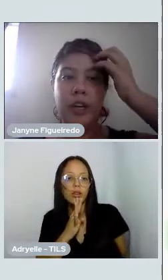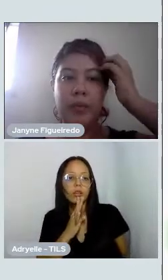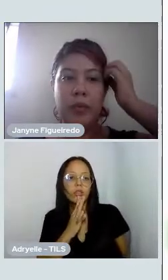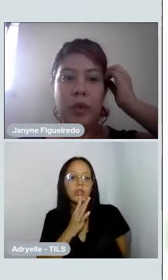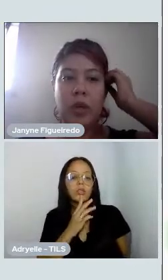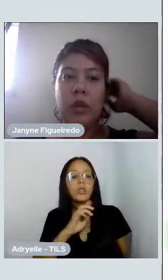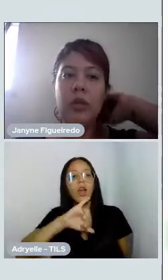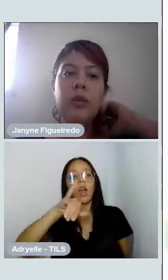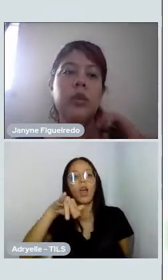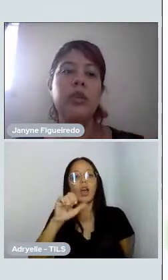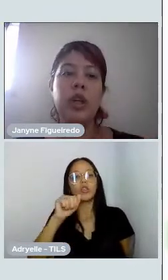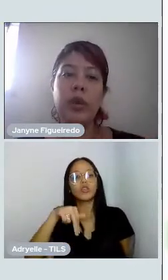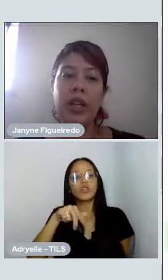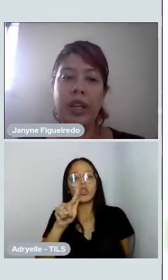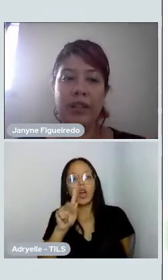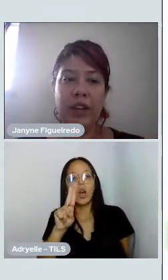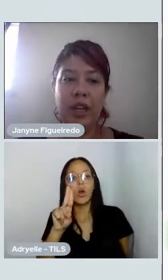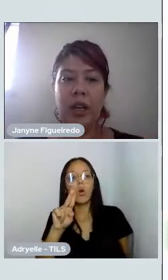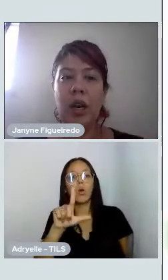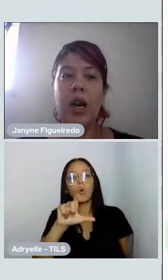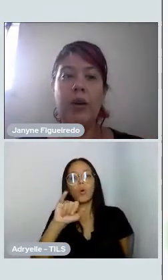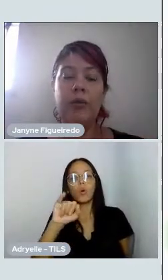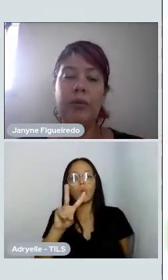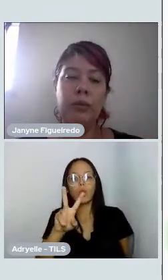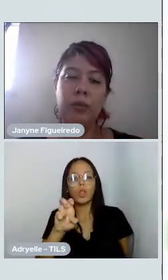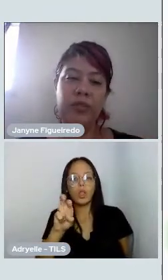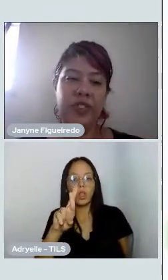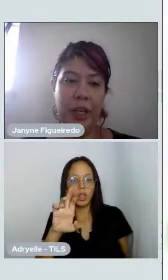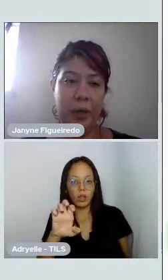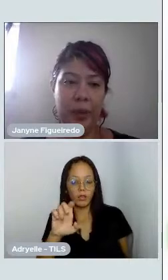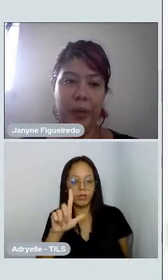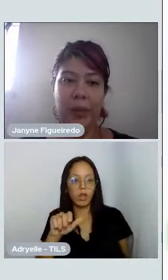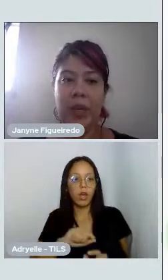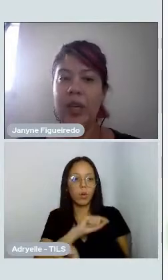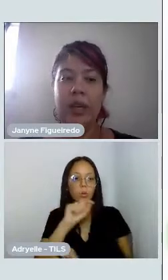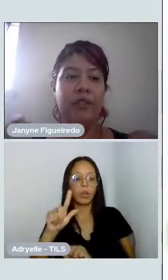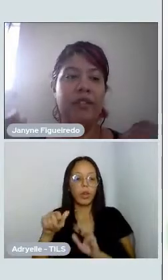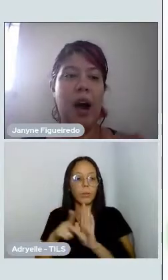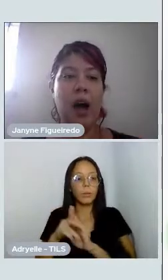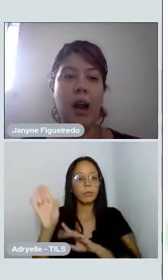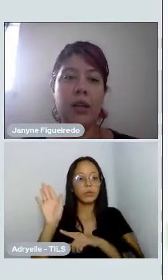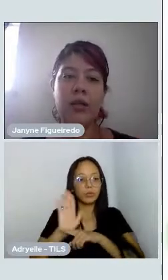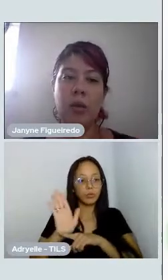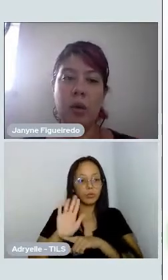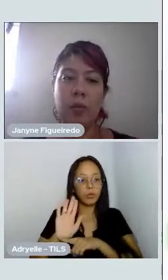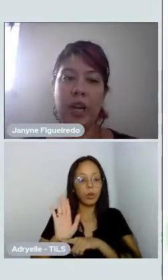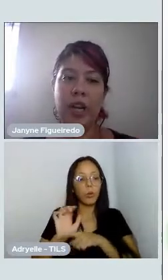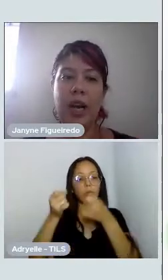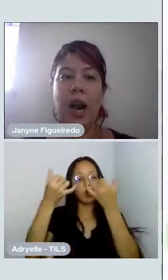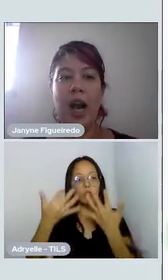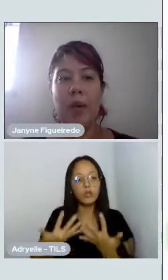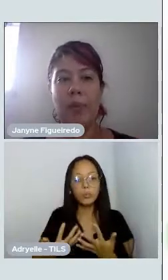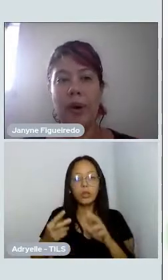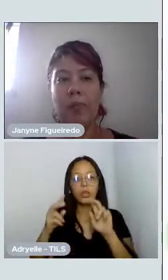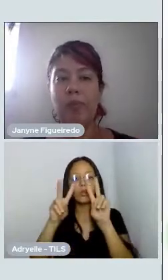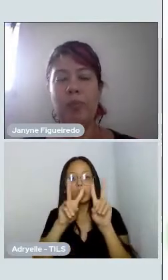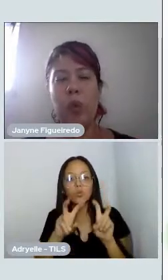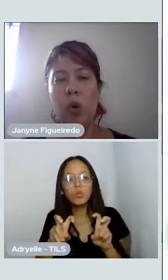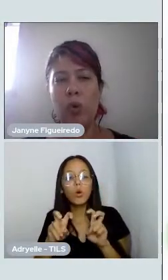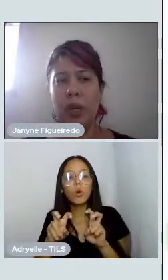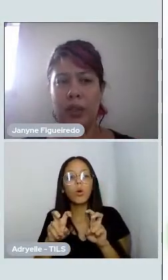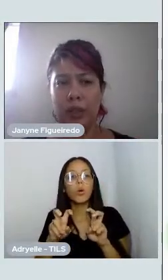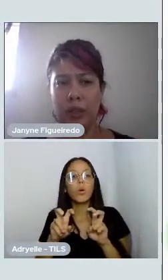Django Livre. Django Livre é um filme que fala sobre a